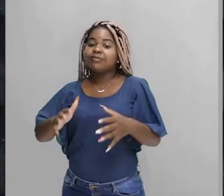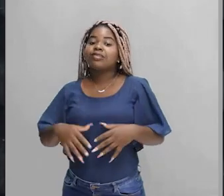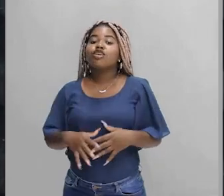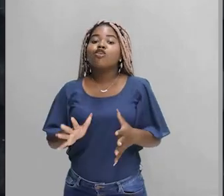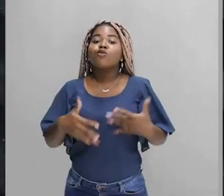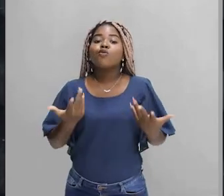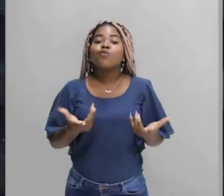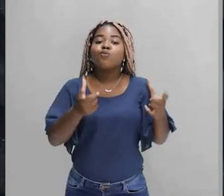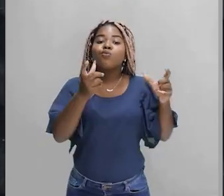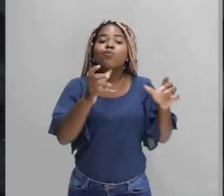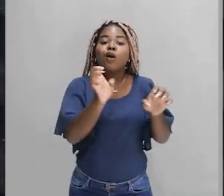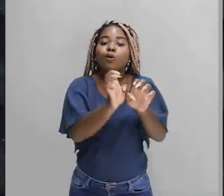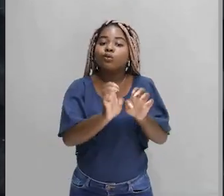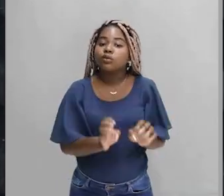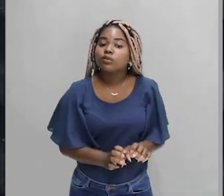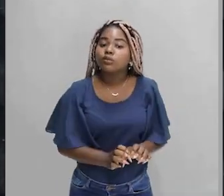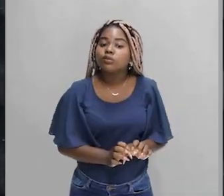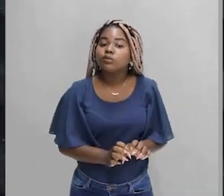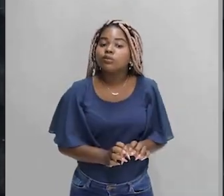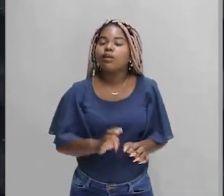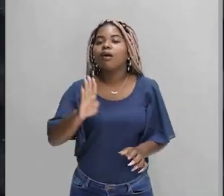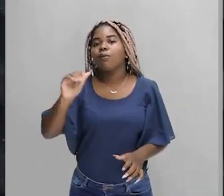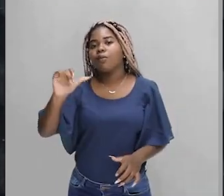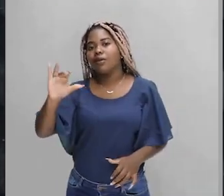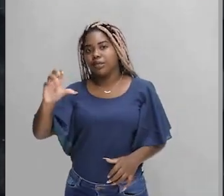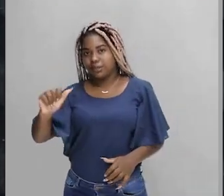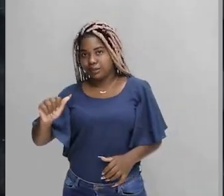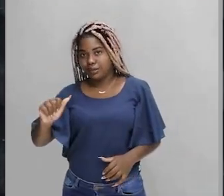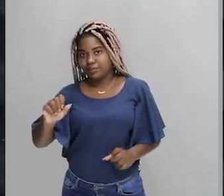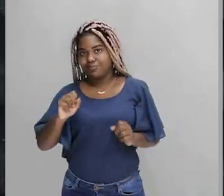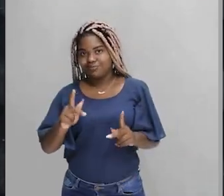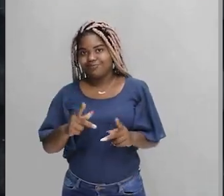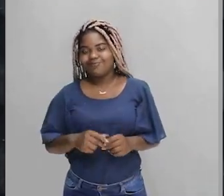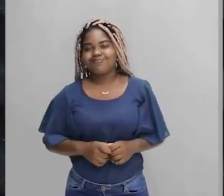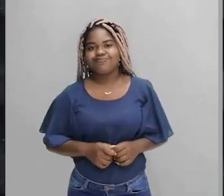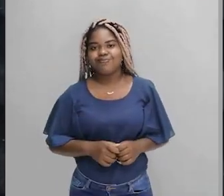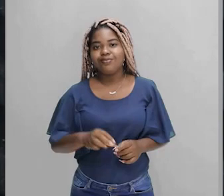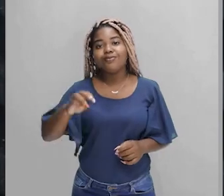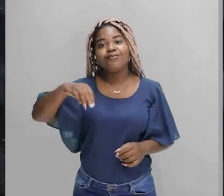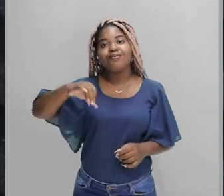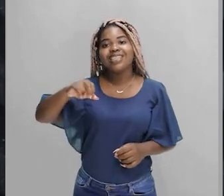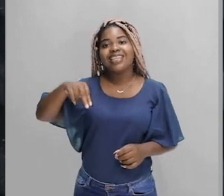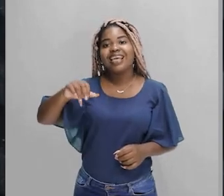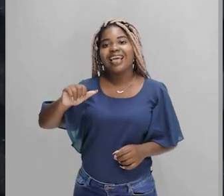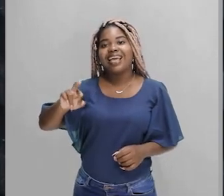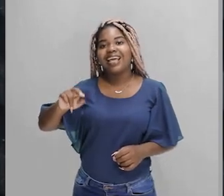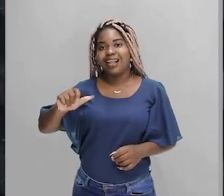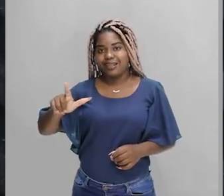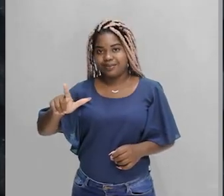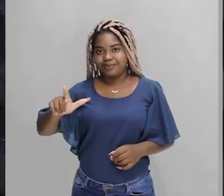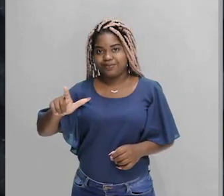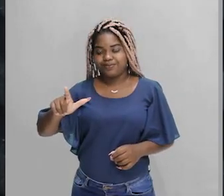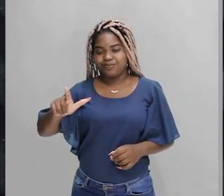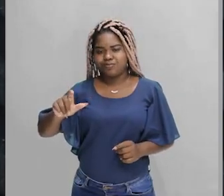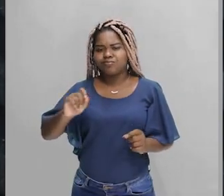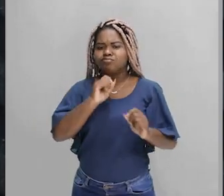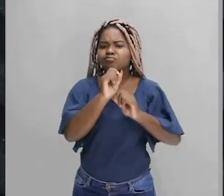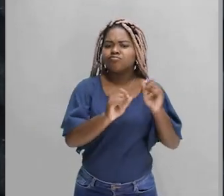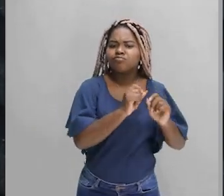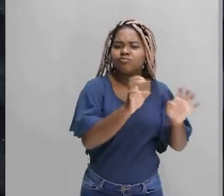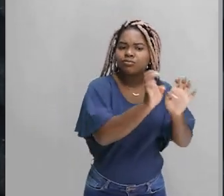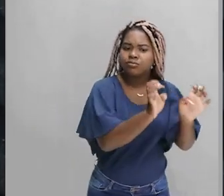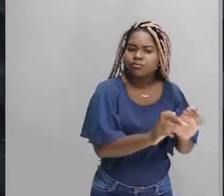de bacia sedimentar, galera. Então, pega essa dica aí, ó. Mineral metálico. Que estrutura geológica ele